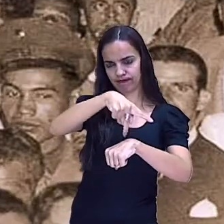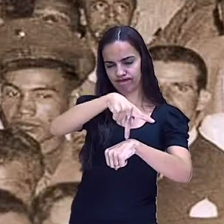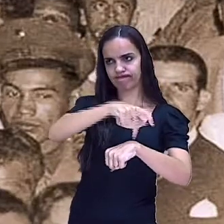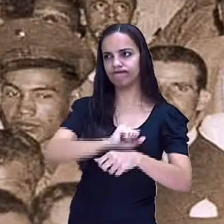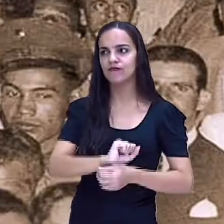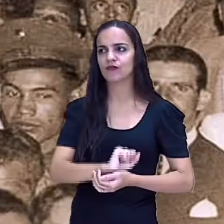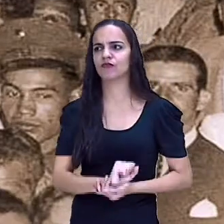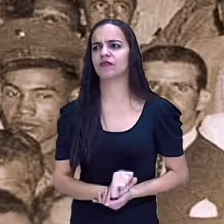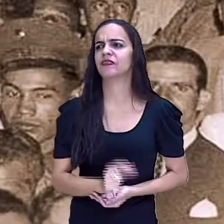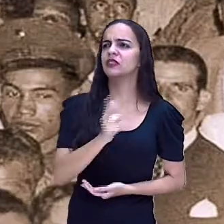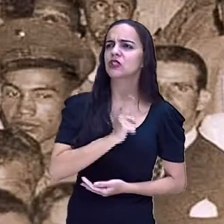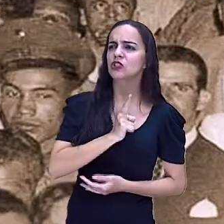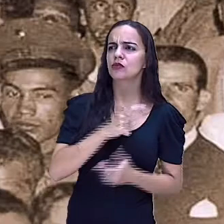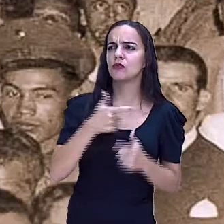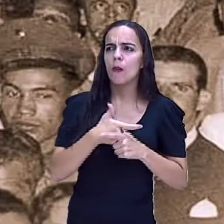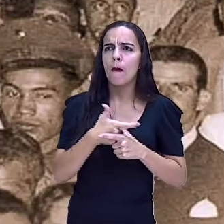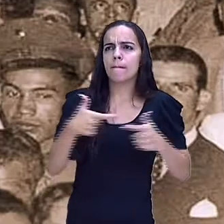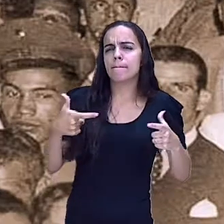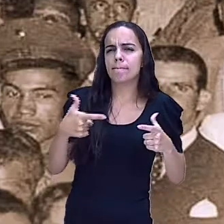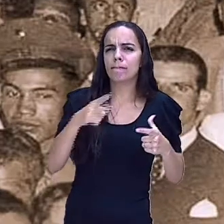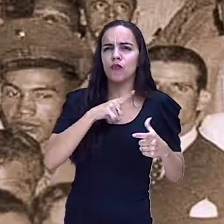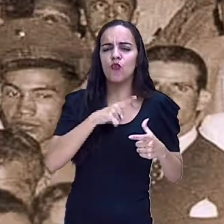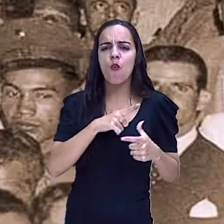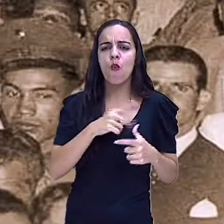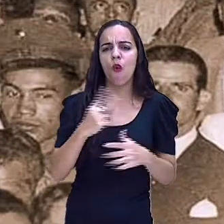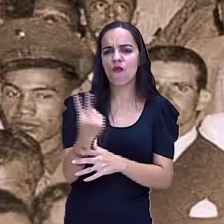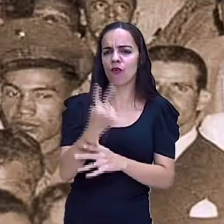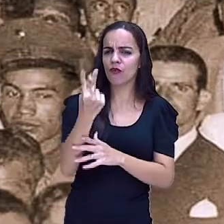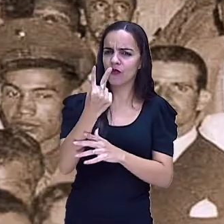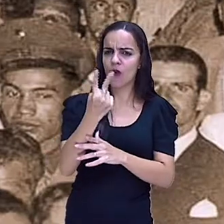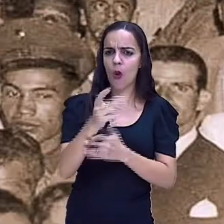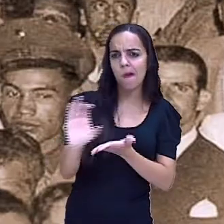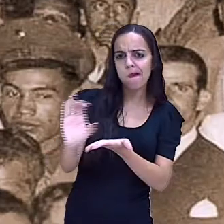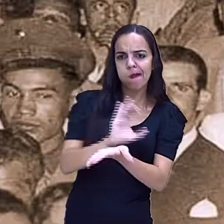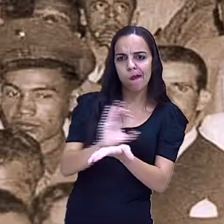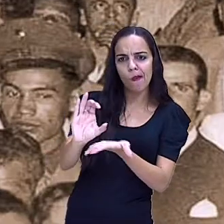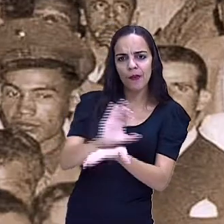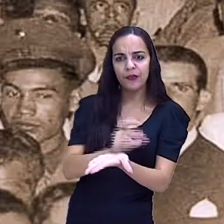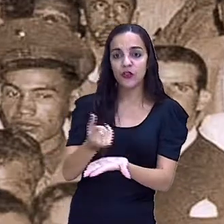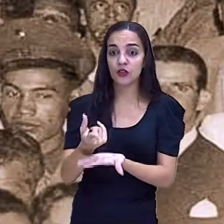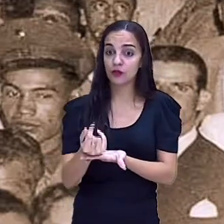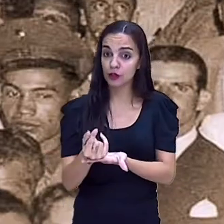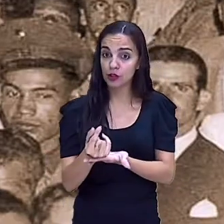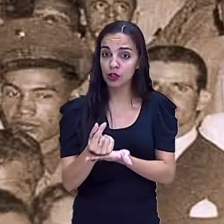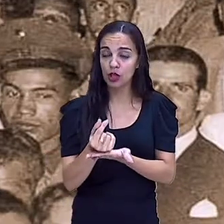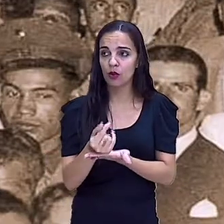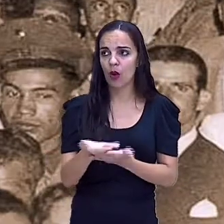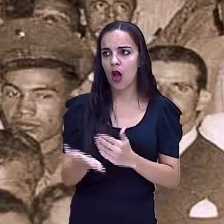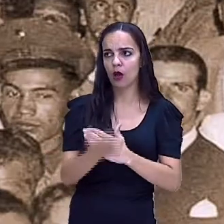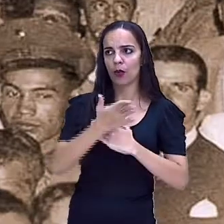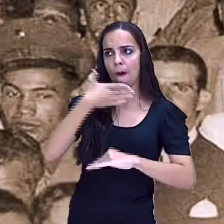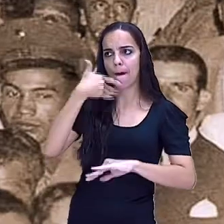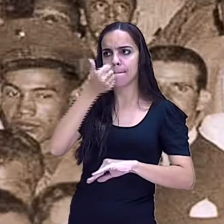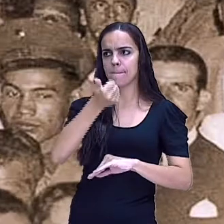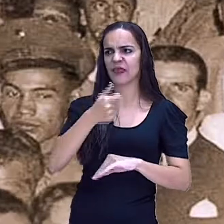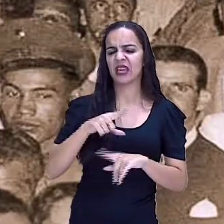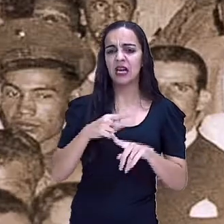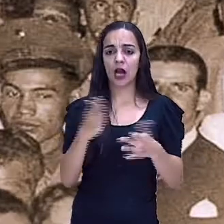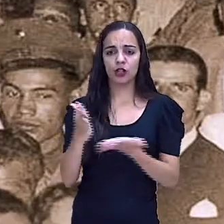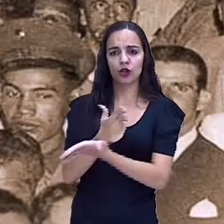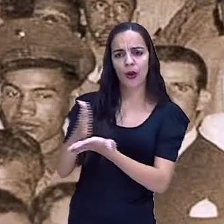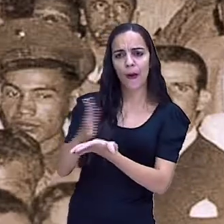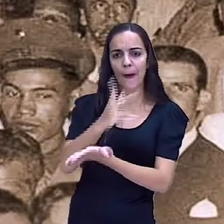obter maior margem de lucro, e as práticas de monopólio, a qual desagradou